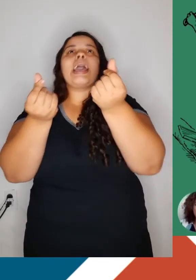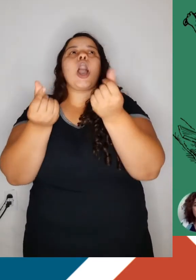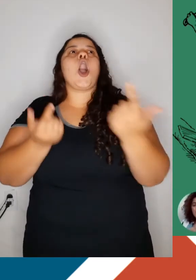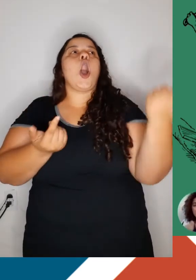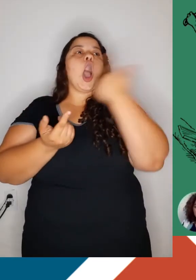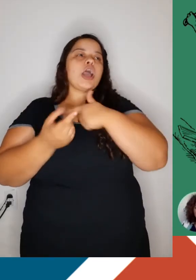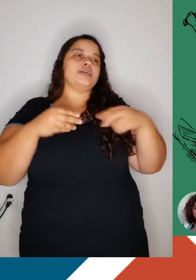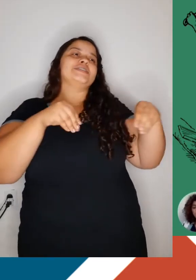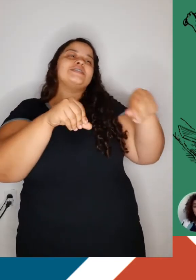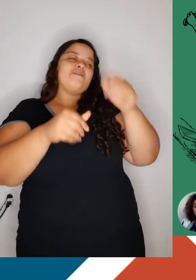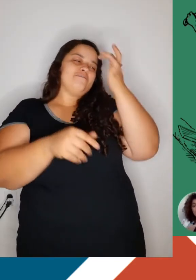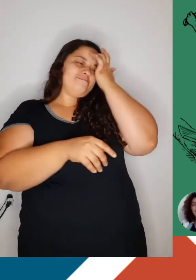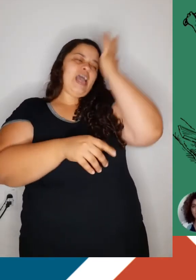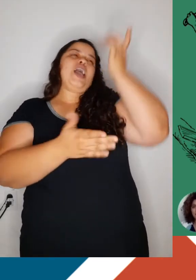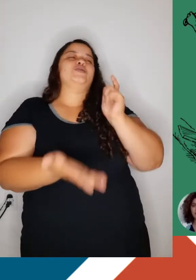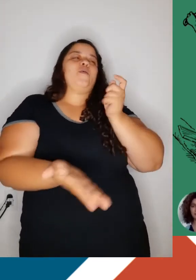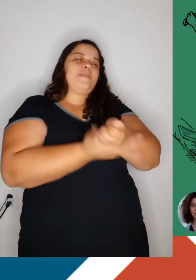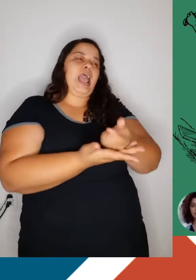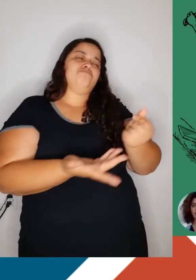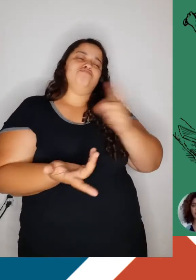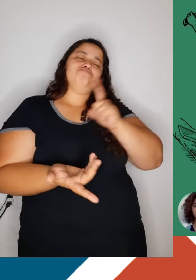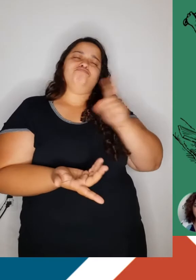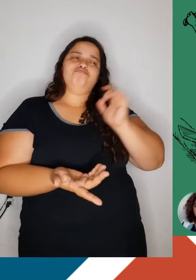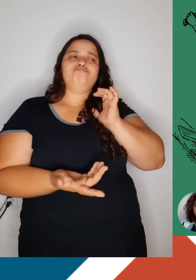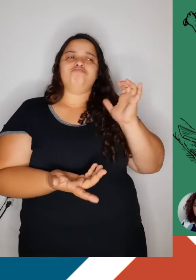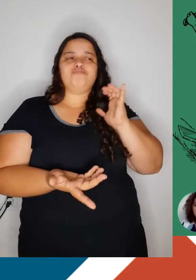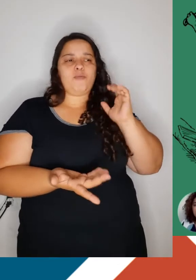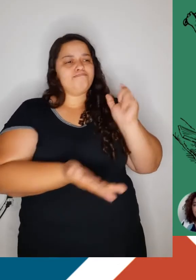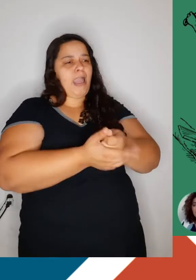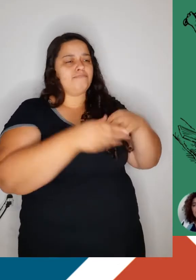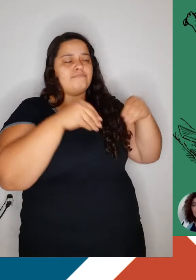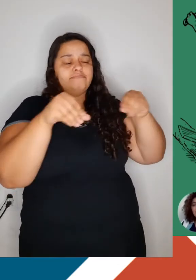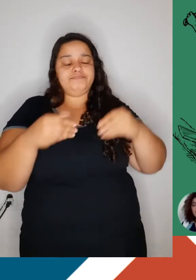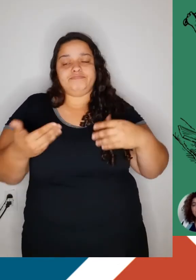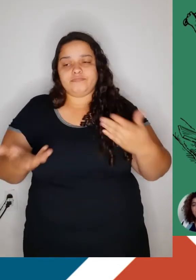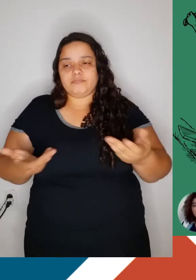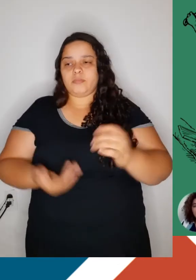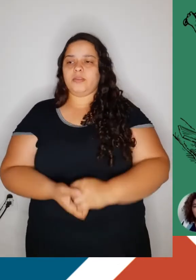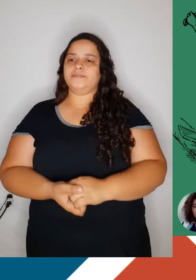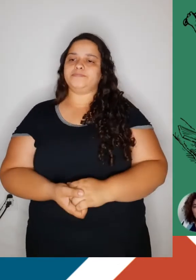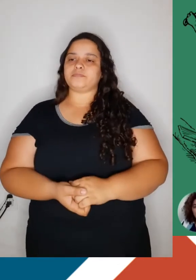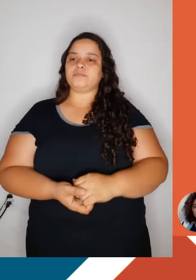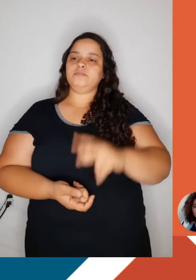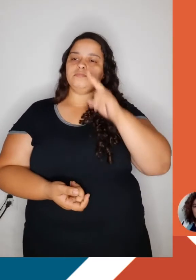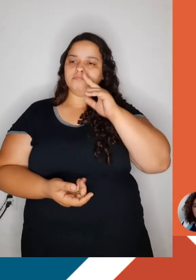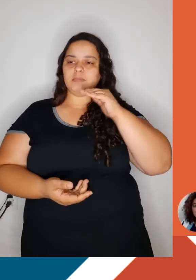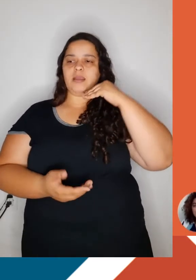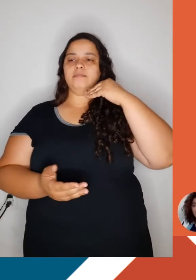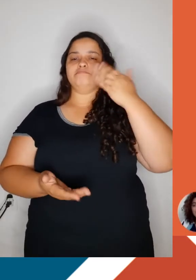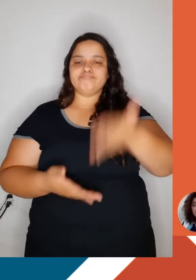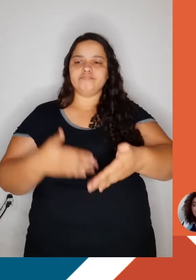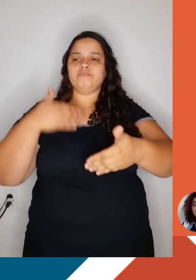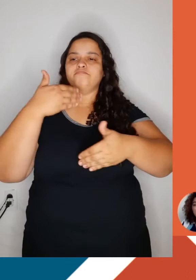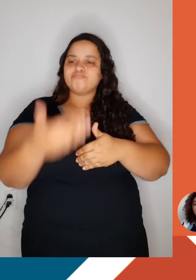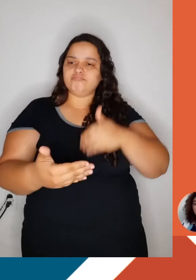que tiveram o seu acesso ainda mais facilitado às terras. De forma gradual, a gente